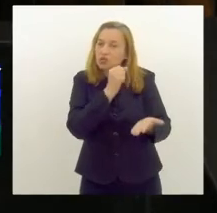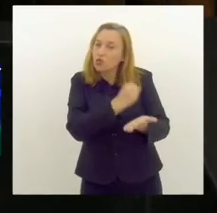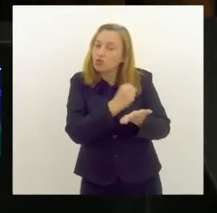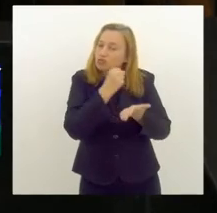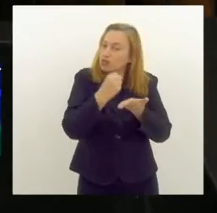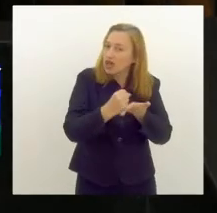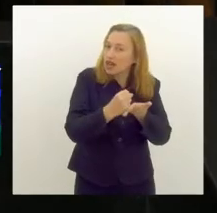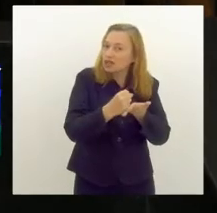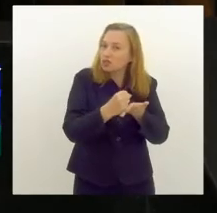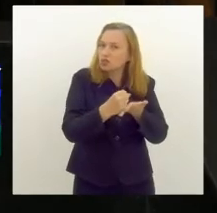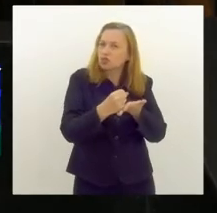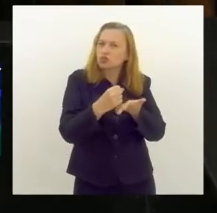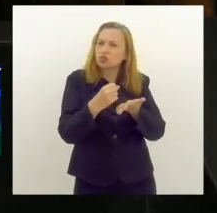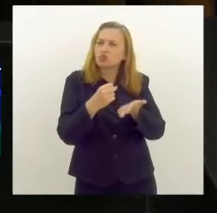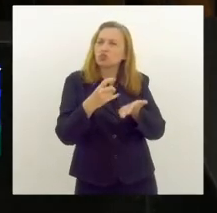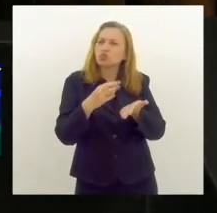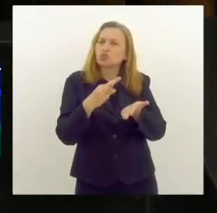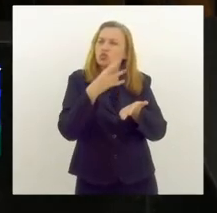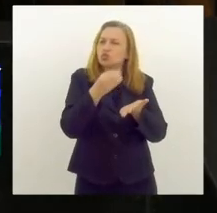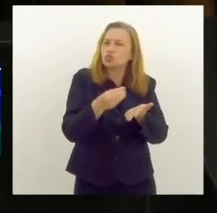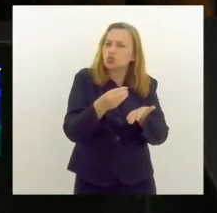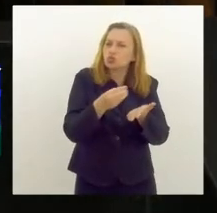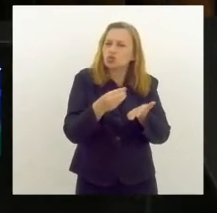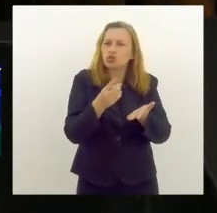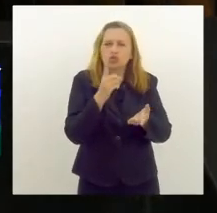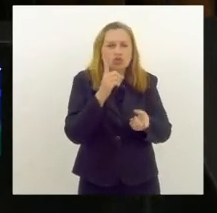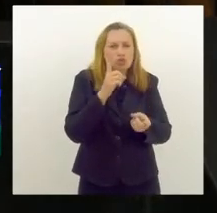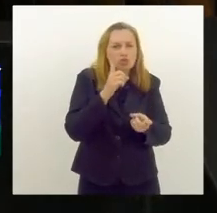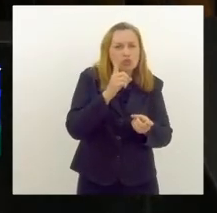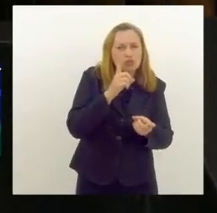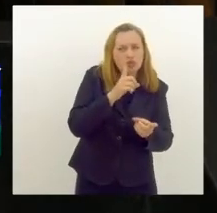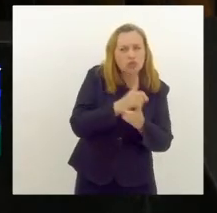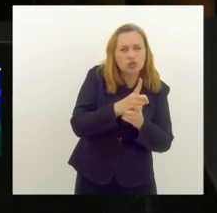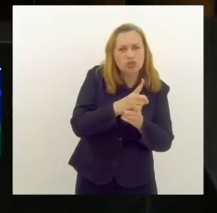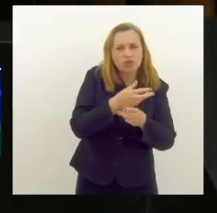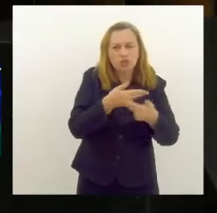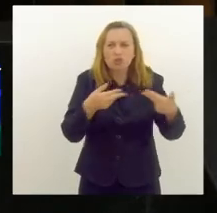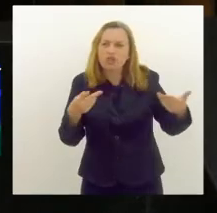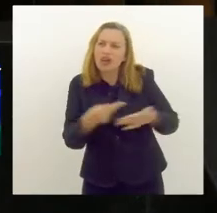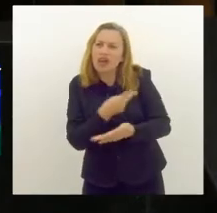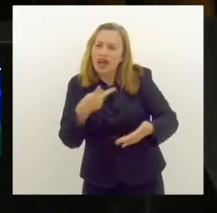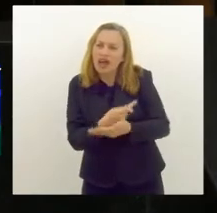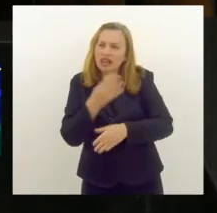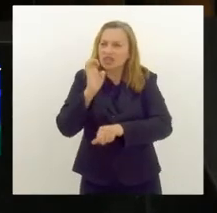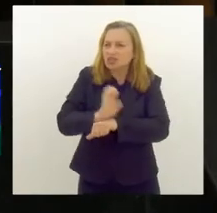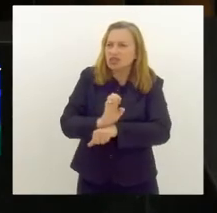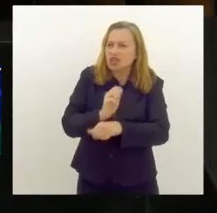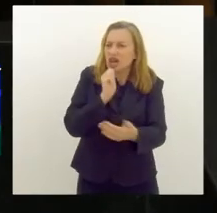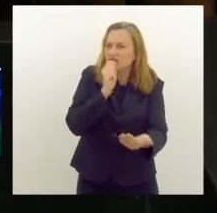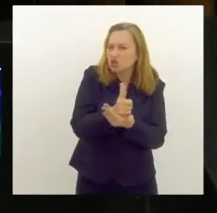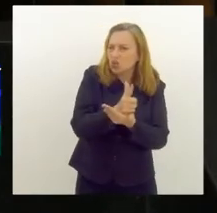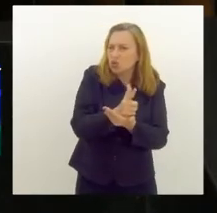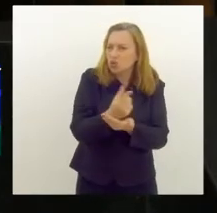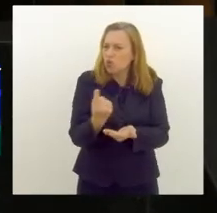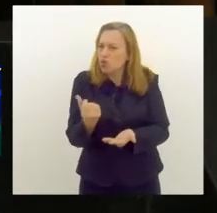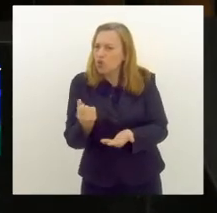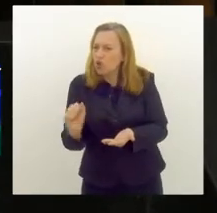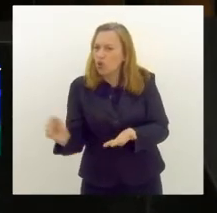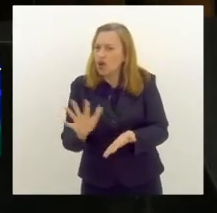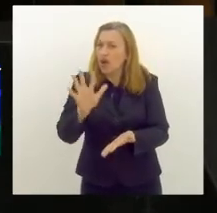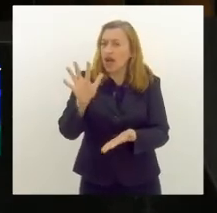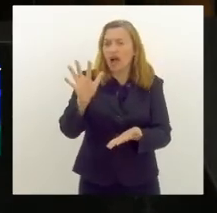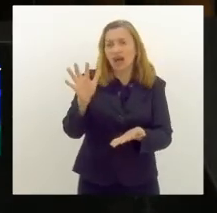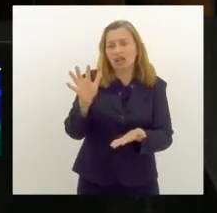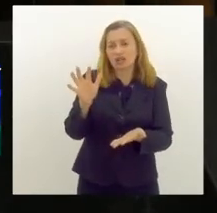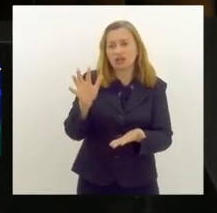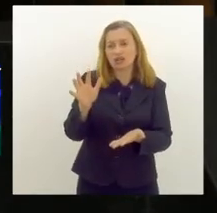contratos, naquilo que estávamos descobrindo tudo de errado no nosso Estado. As compras com valores abusivos